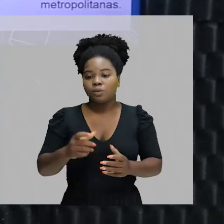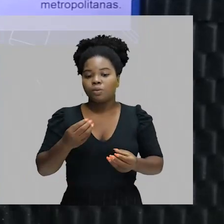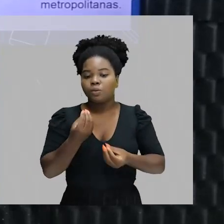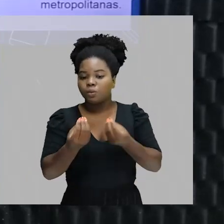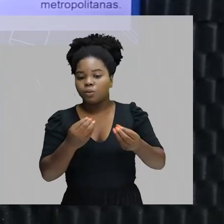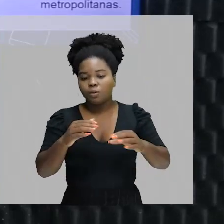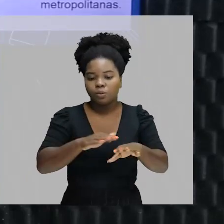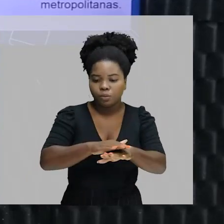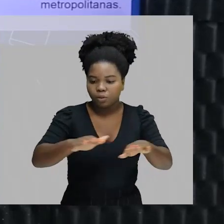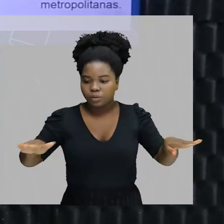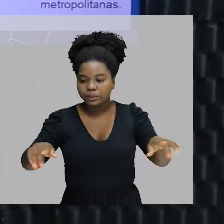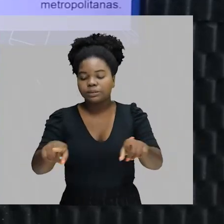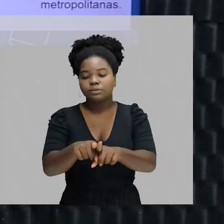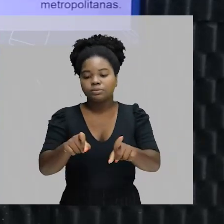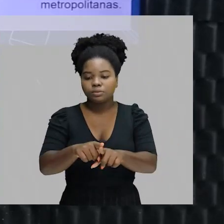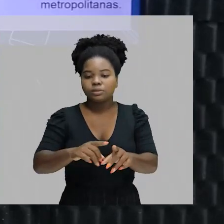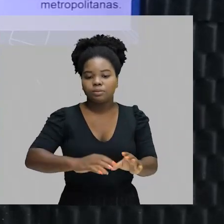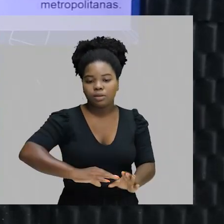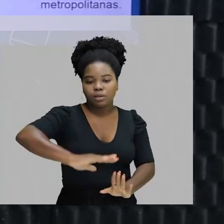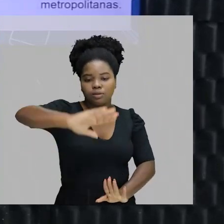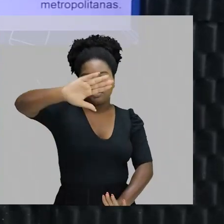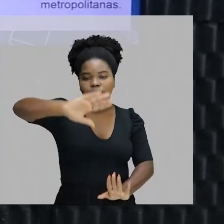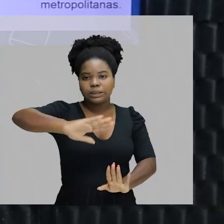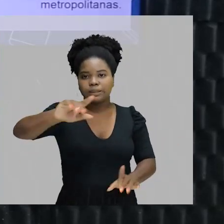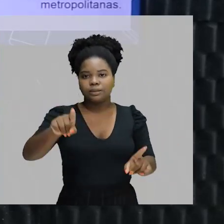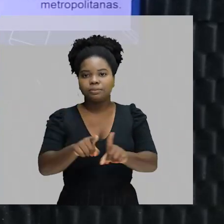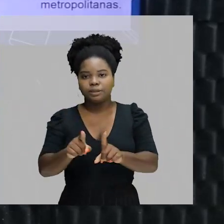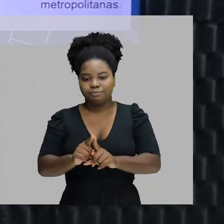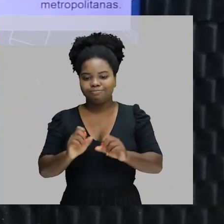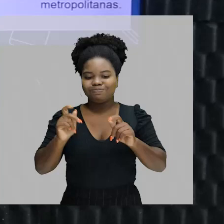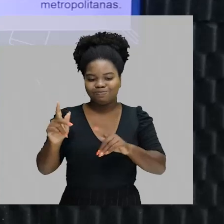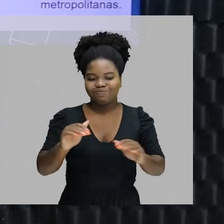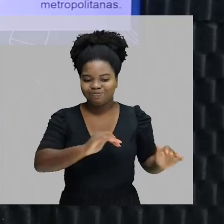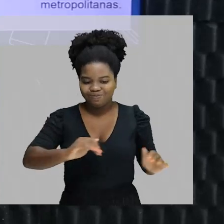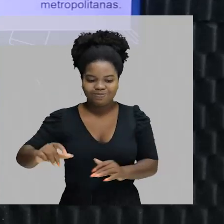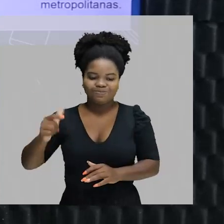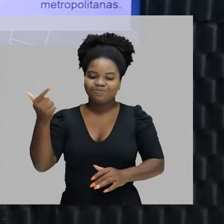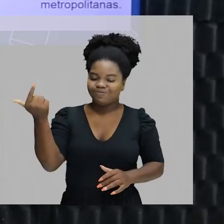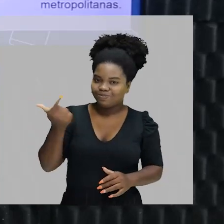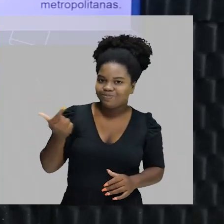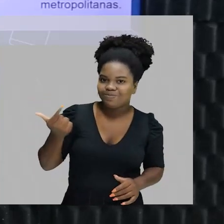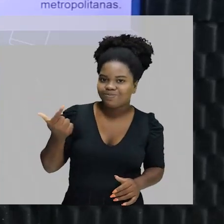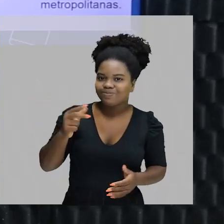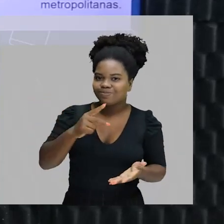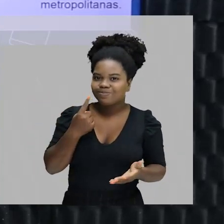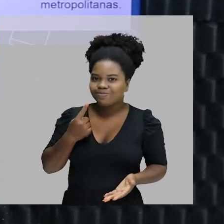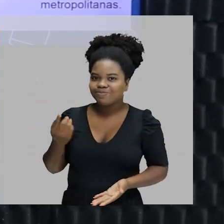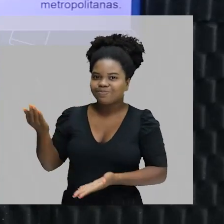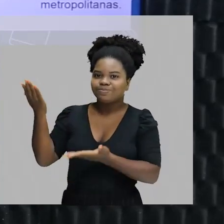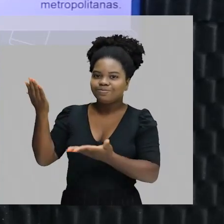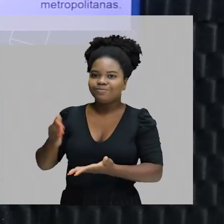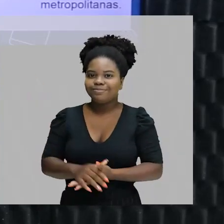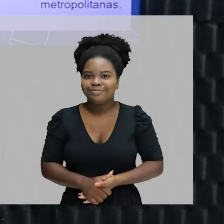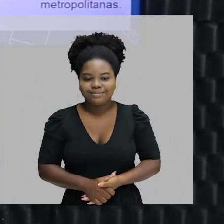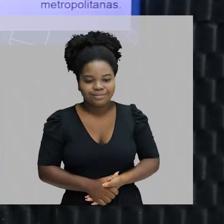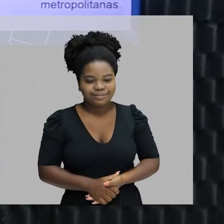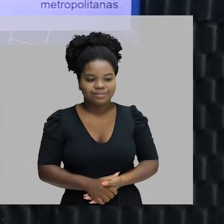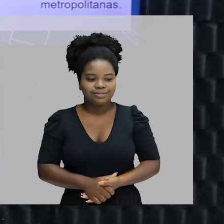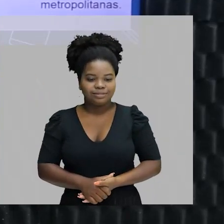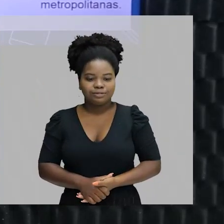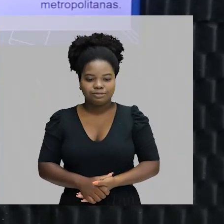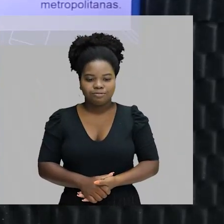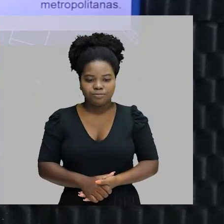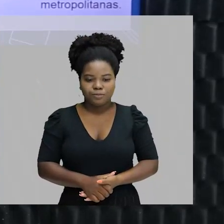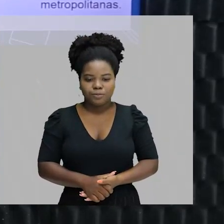horizontalmente quanto verticalmente, tá certo? Segunda alternativa. O crescimento das médias cidades